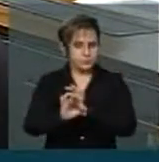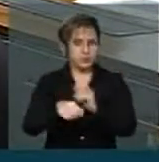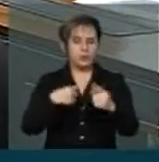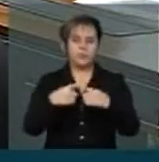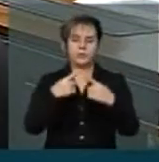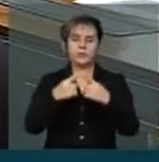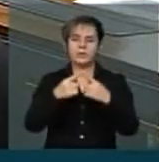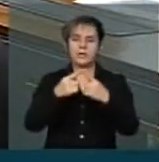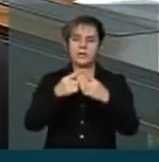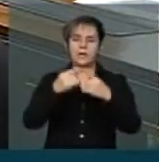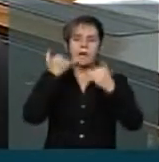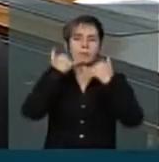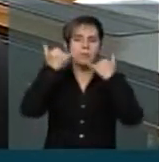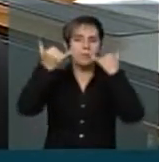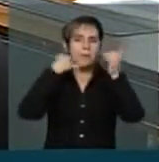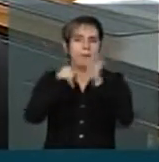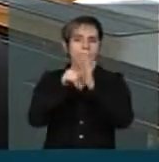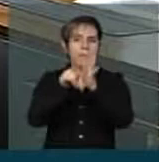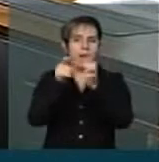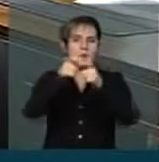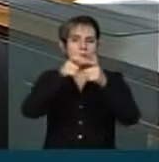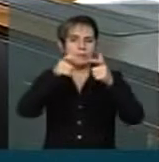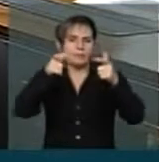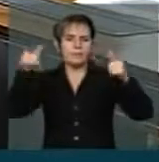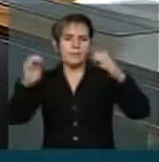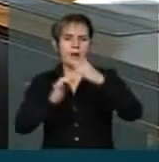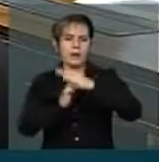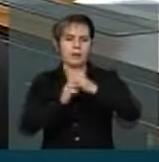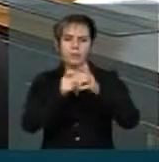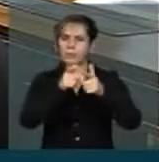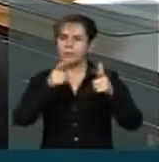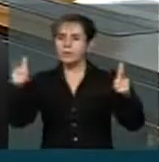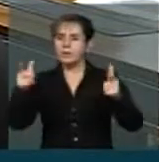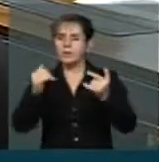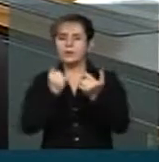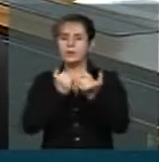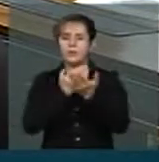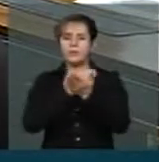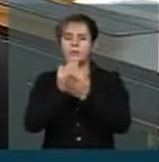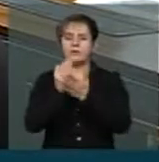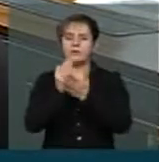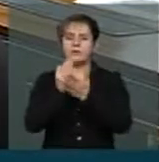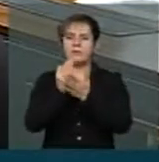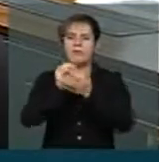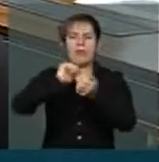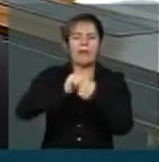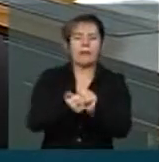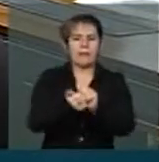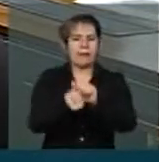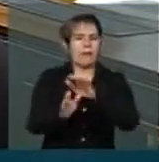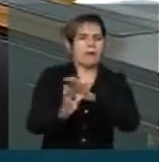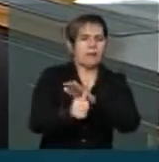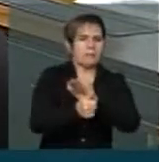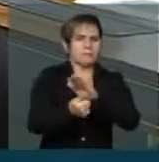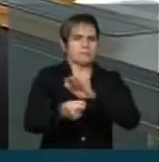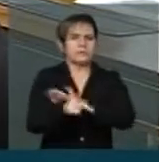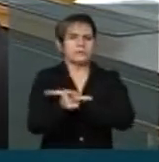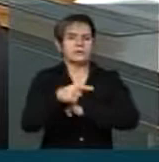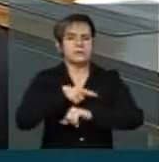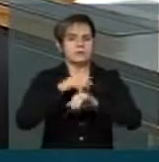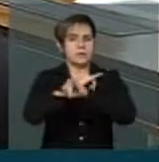de transmissão, na medida que foram crescendo as companhias, virou uma gambiarra. Tem empresas que fizeram uma parte de sistema de transmissão